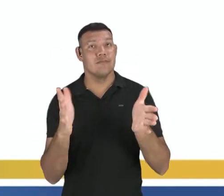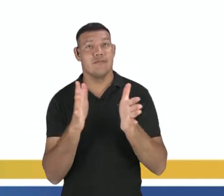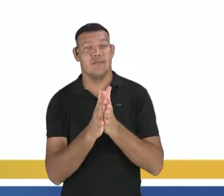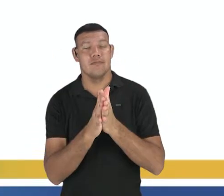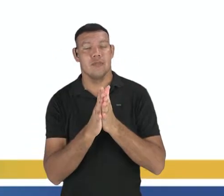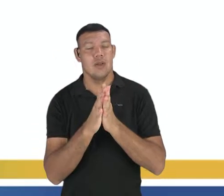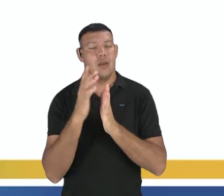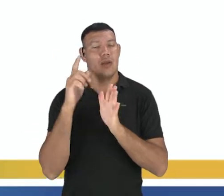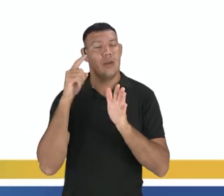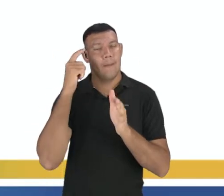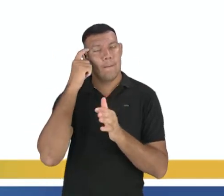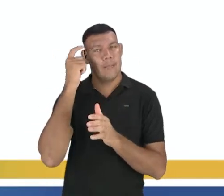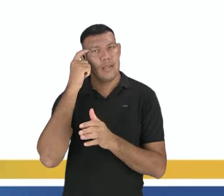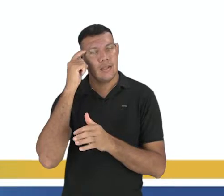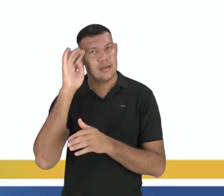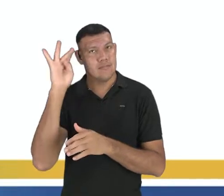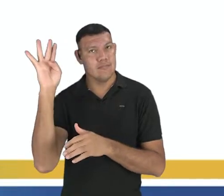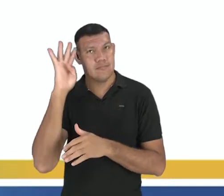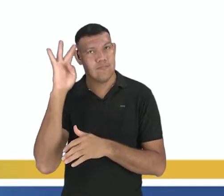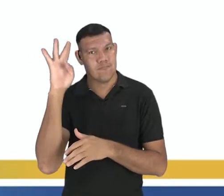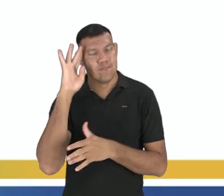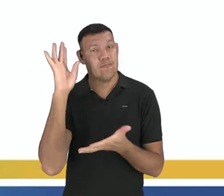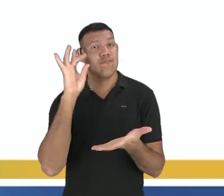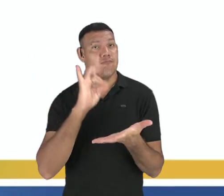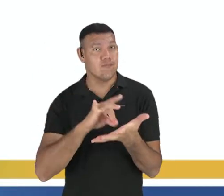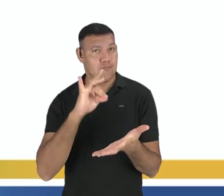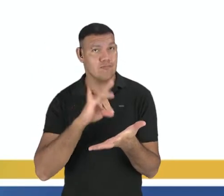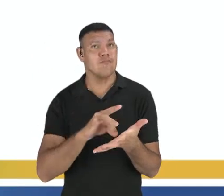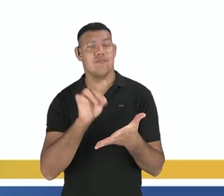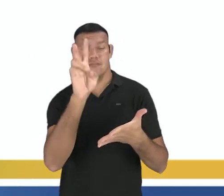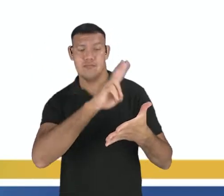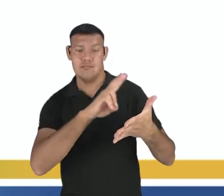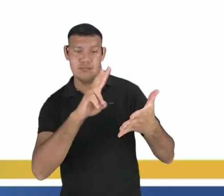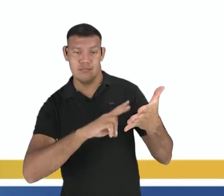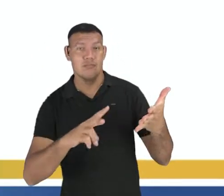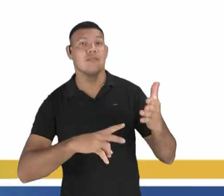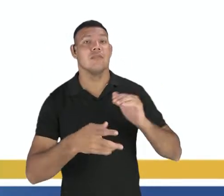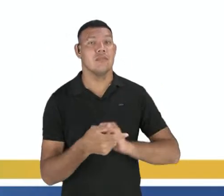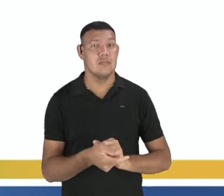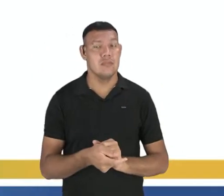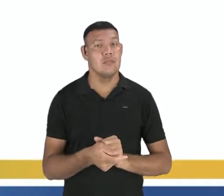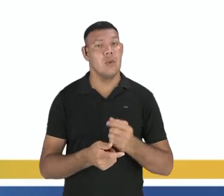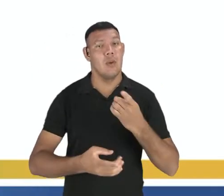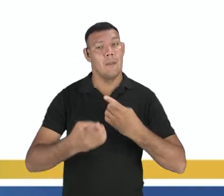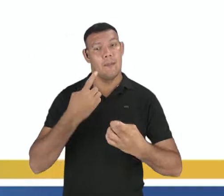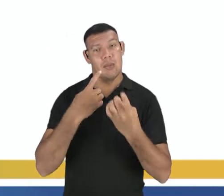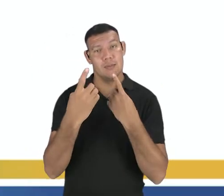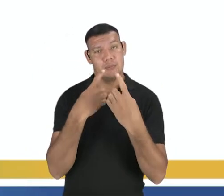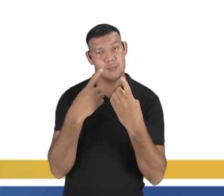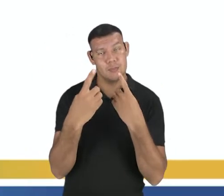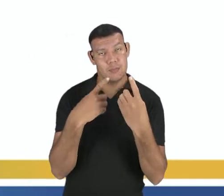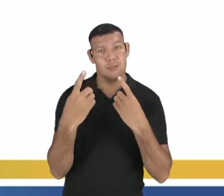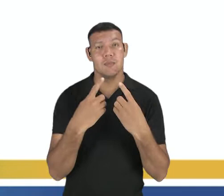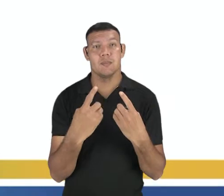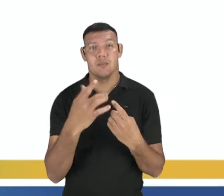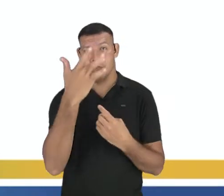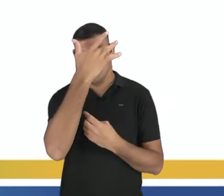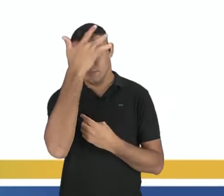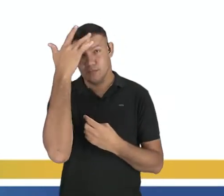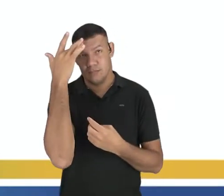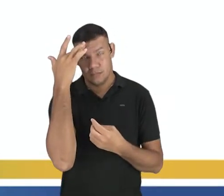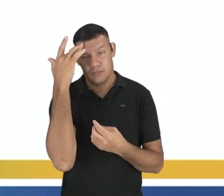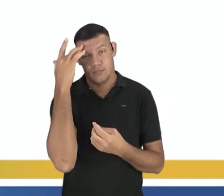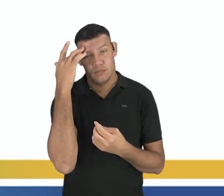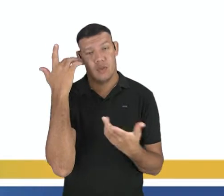de pensamento, Martins afirma que a leitura é realizada a partir de um diálogo entre o leitor e